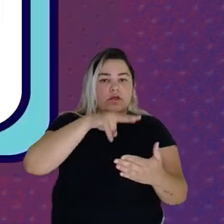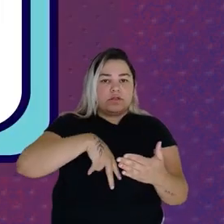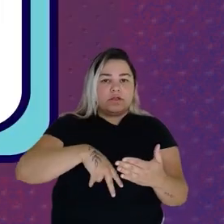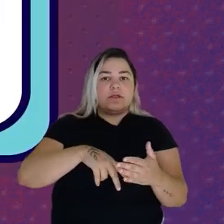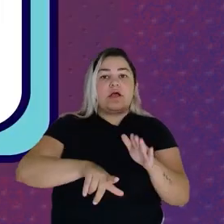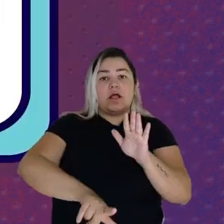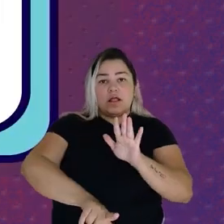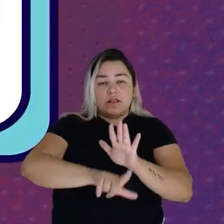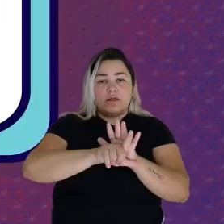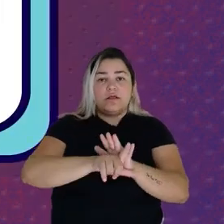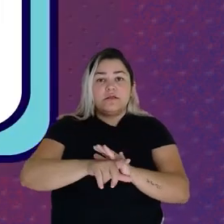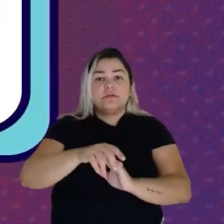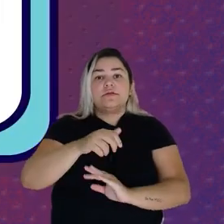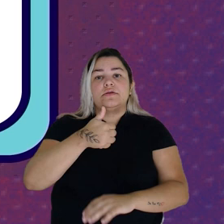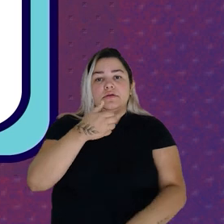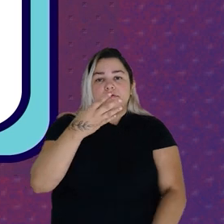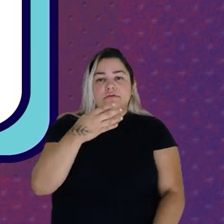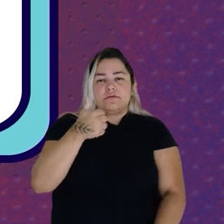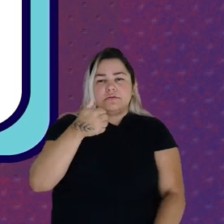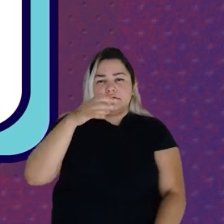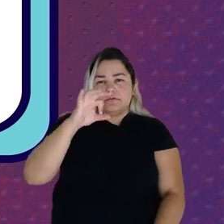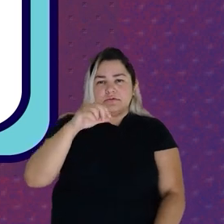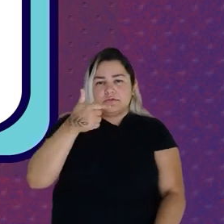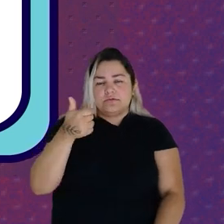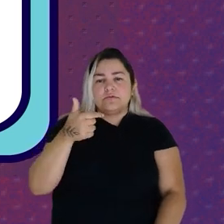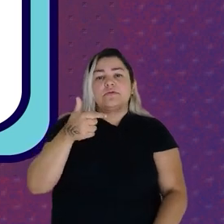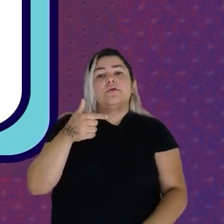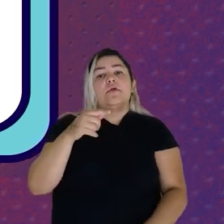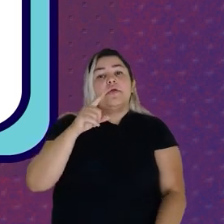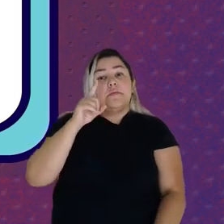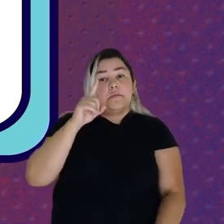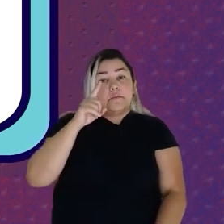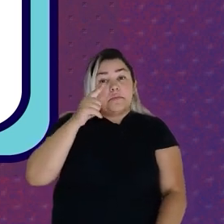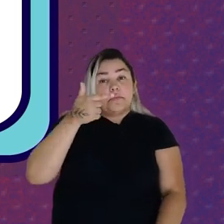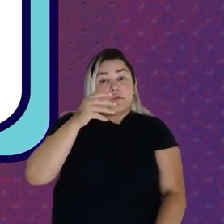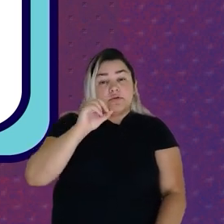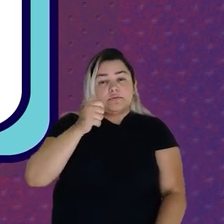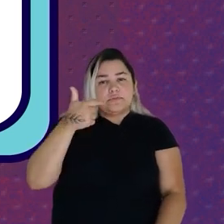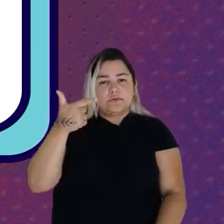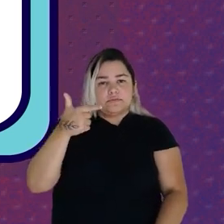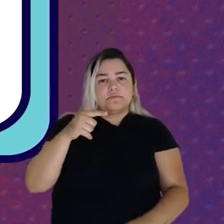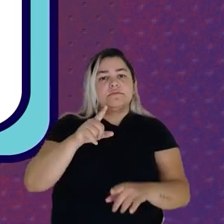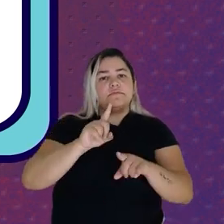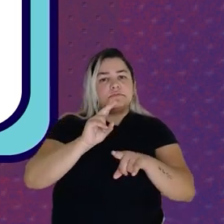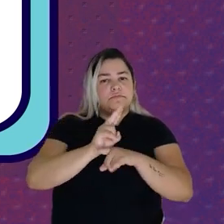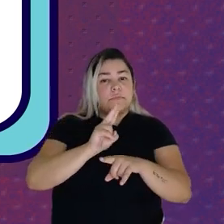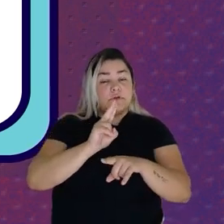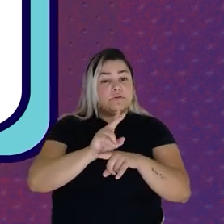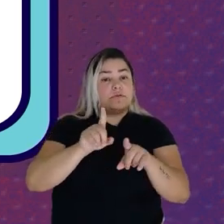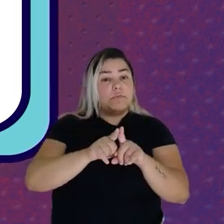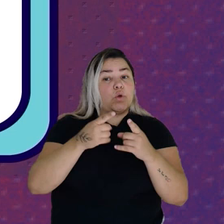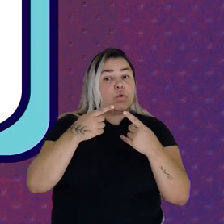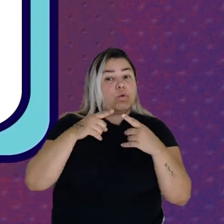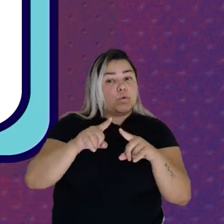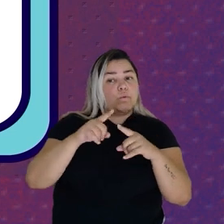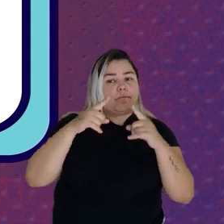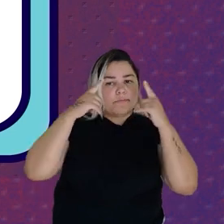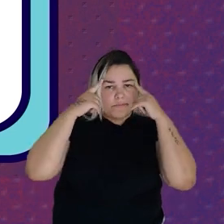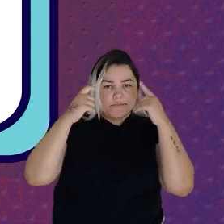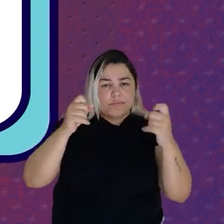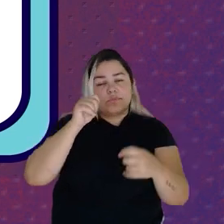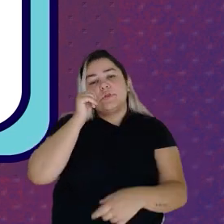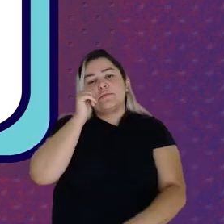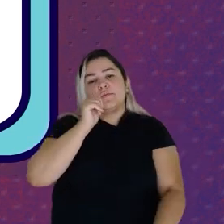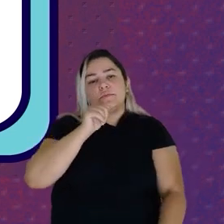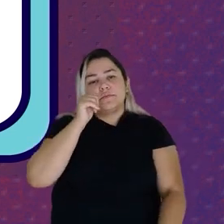de 14.192, de 4 de agosto de 2021, dispõe sobre a prevenção, repressão e combate à violência política contra a mulher, nos